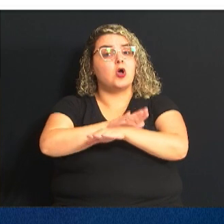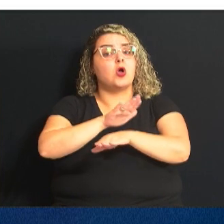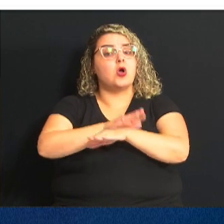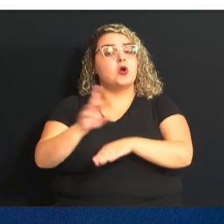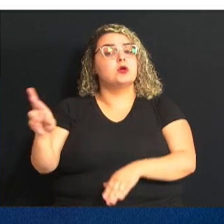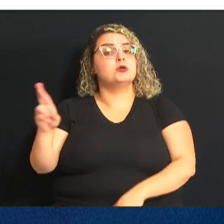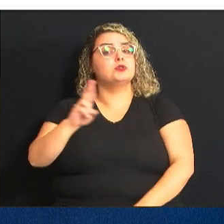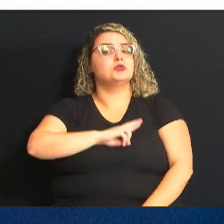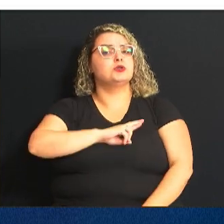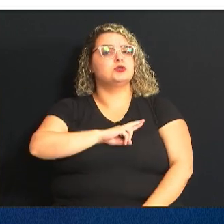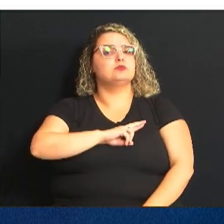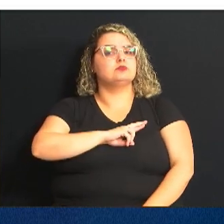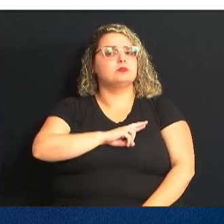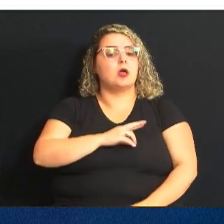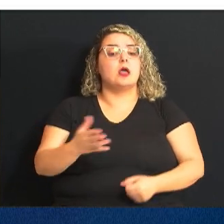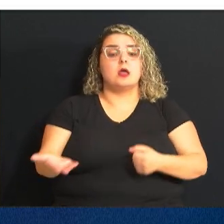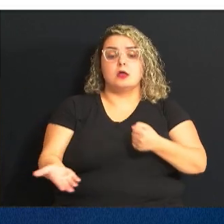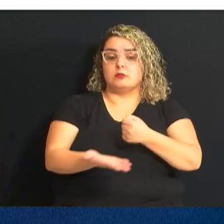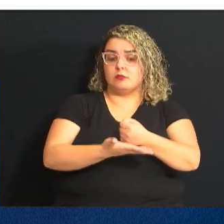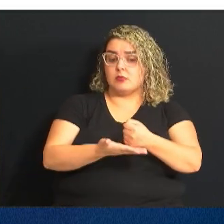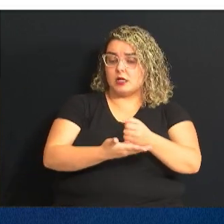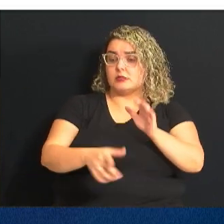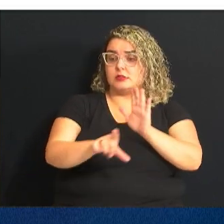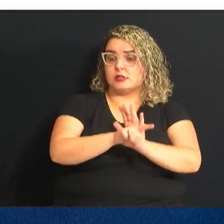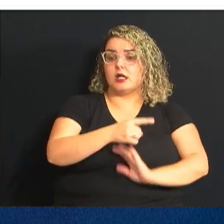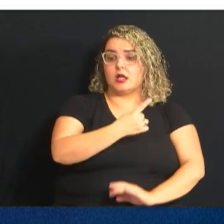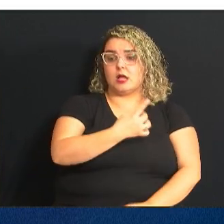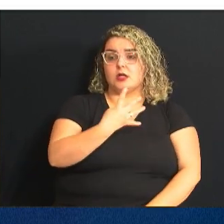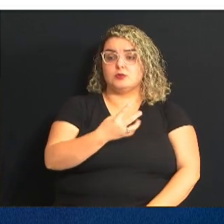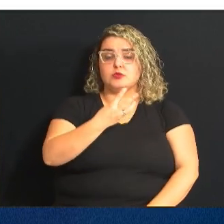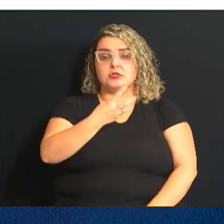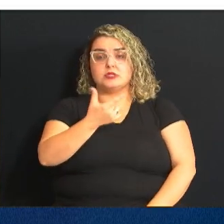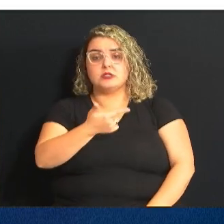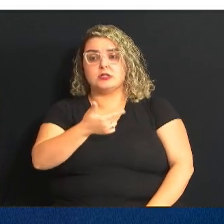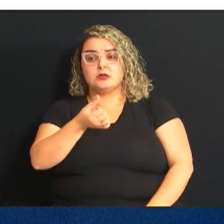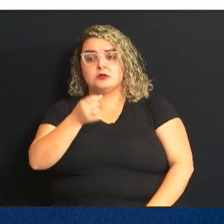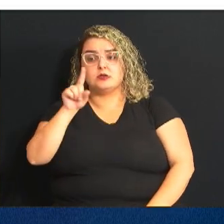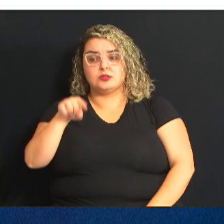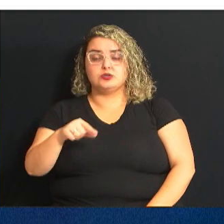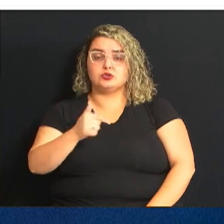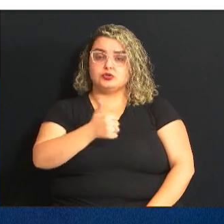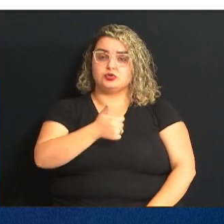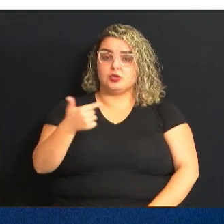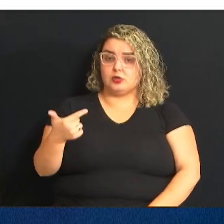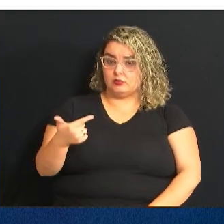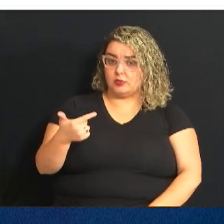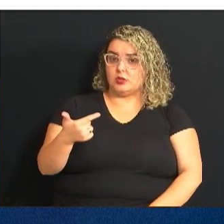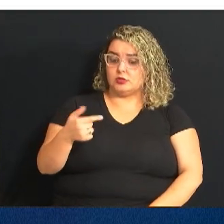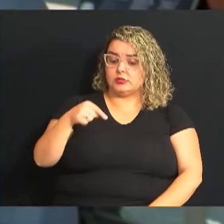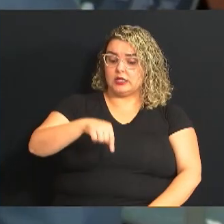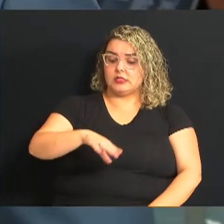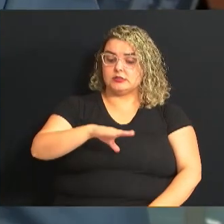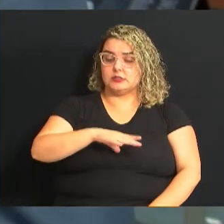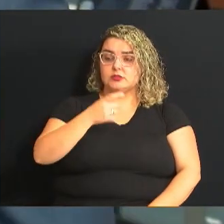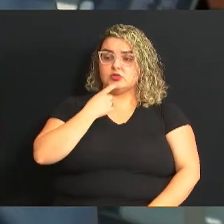Preto. Ribeirão Preto, o empreendedorismo está indo para lá, em 90 dias é aprovado quase tudo e Campinas fica na